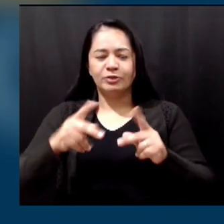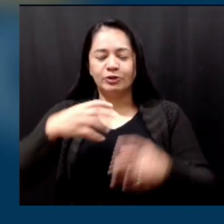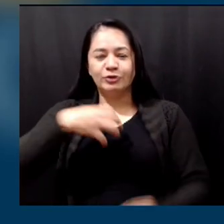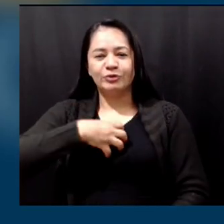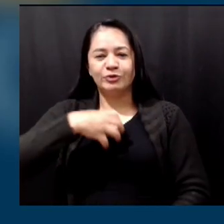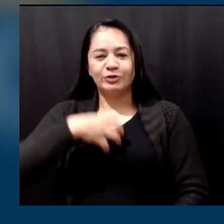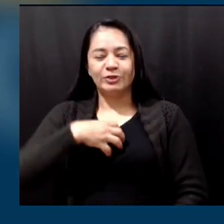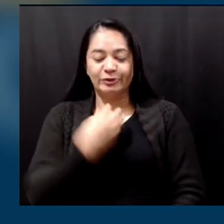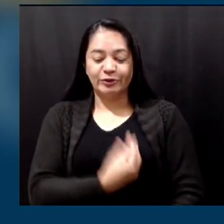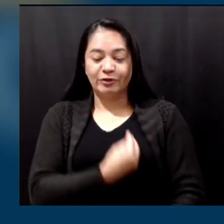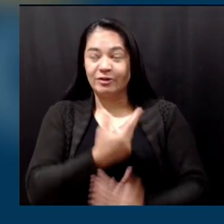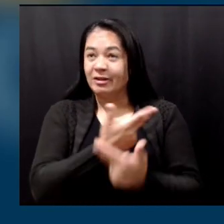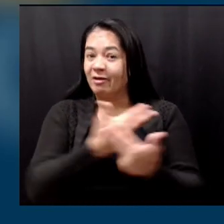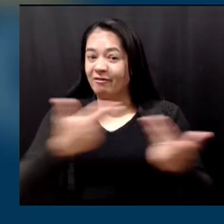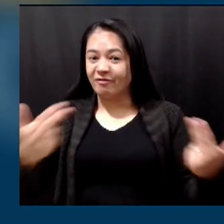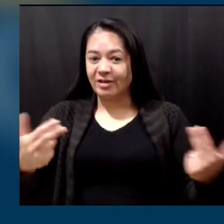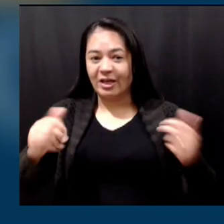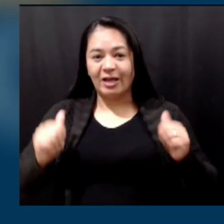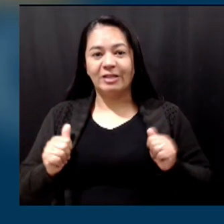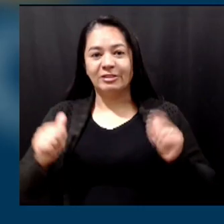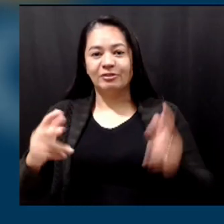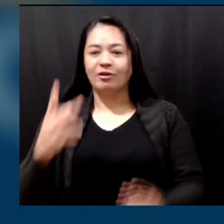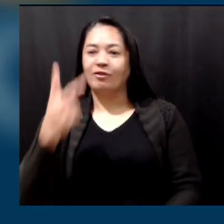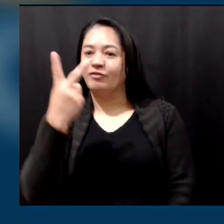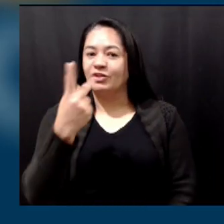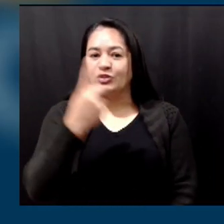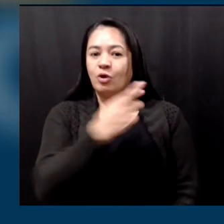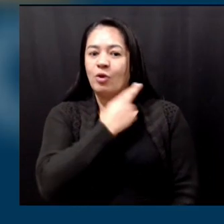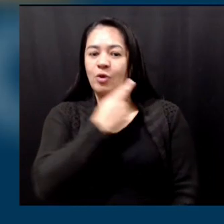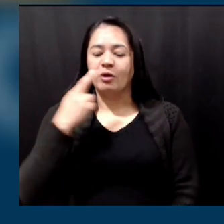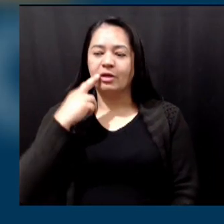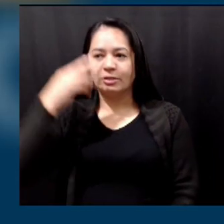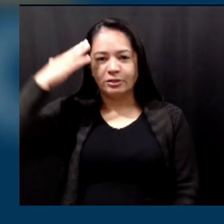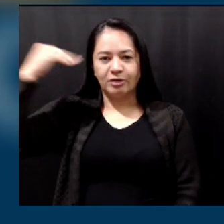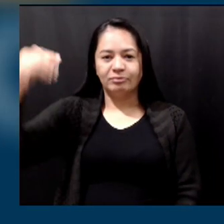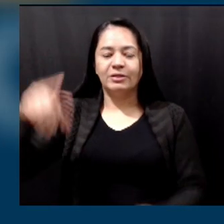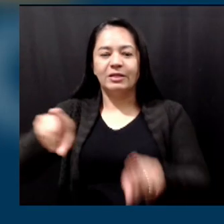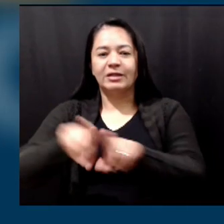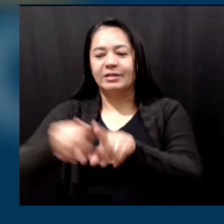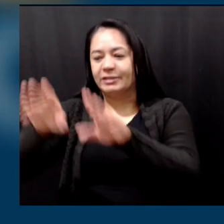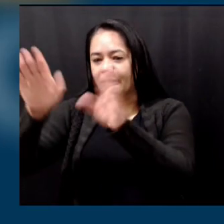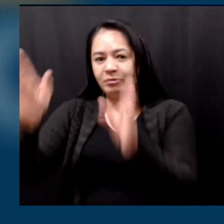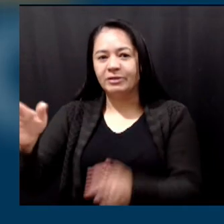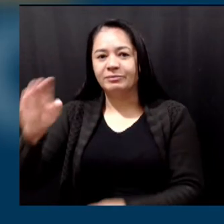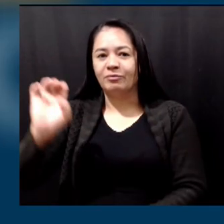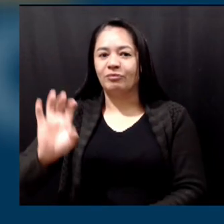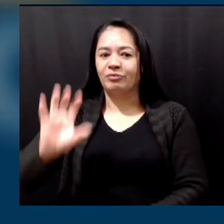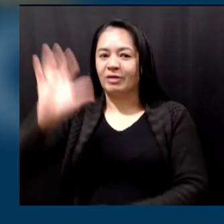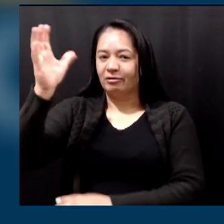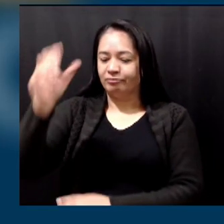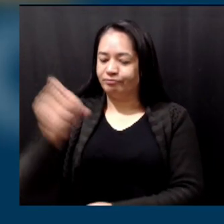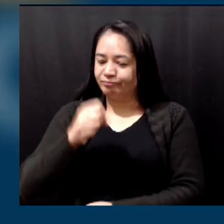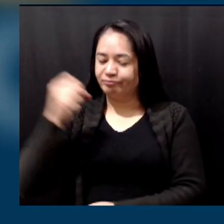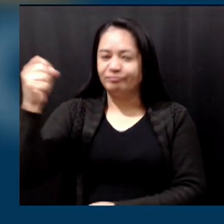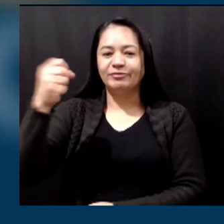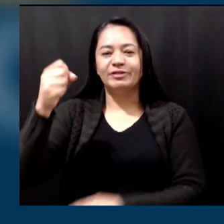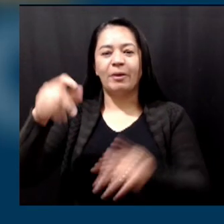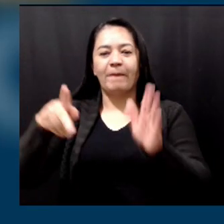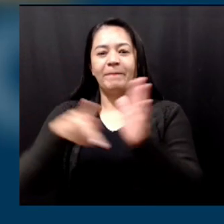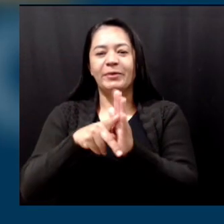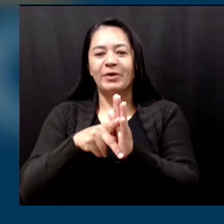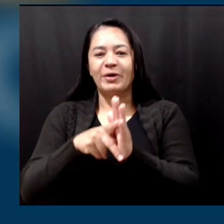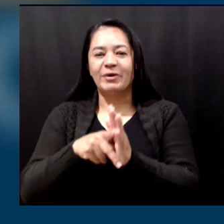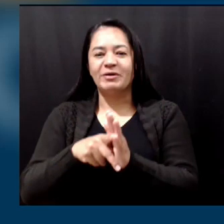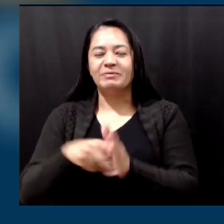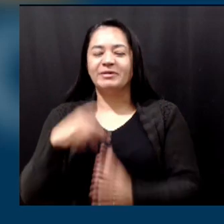iniciativa reuniu 21 restaurantes renomados e 10 cervejarias artesanais do polo cervejeiro da região metropolitana de Campinas. O